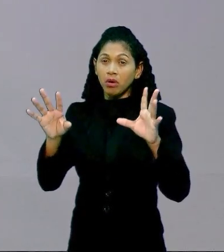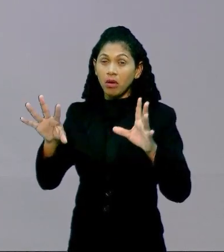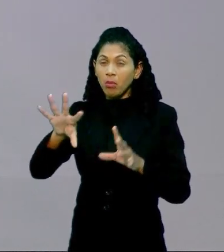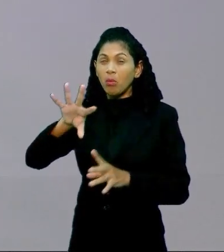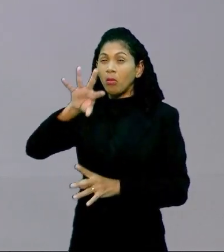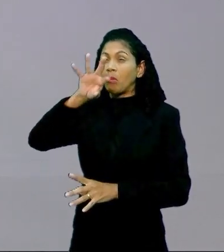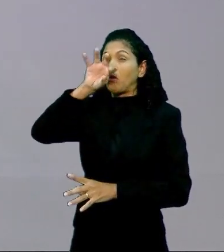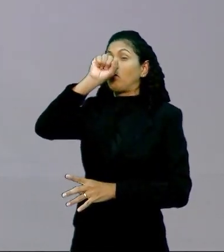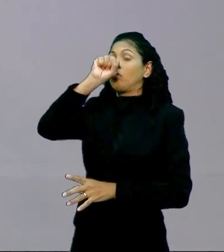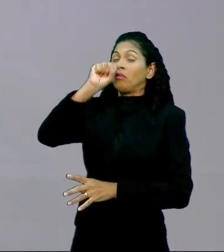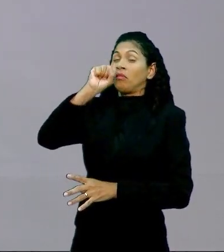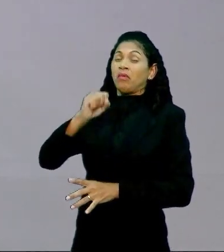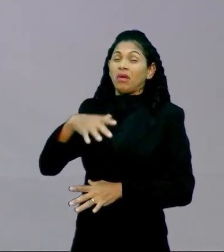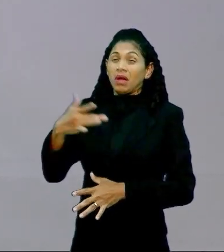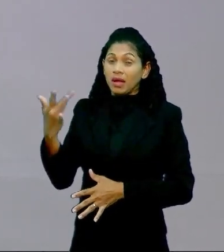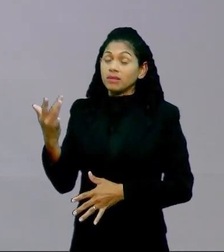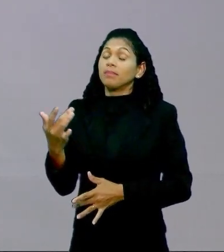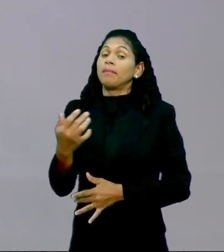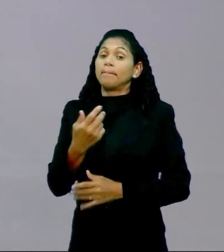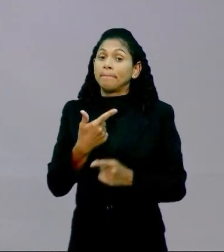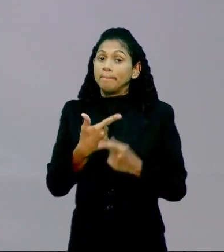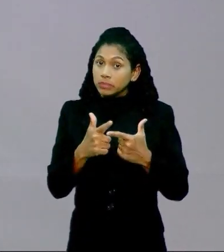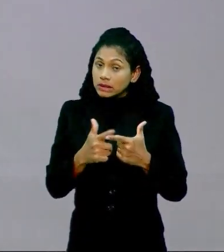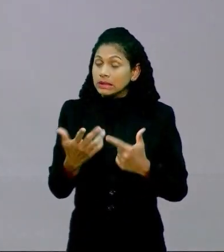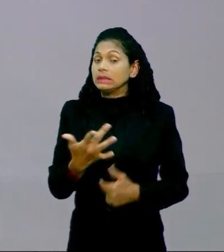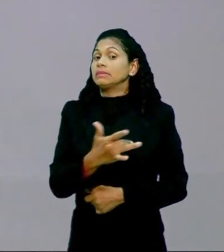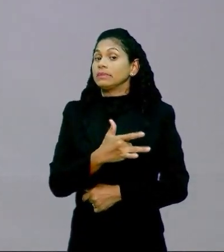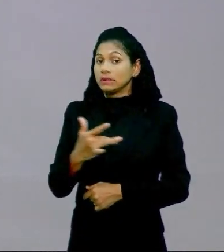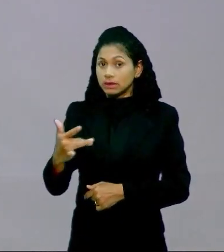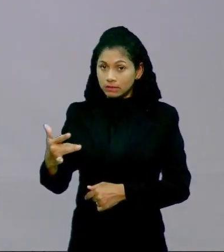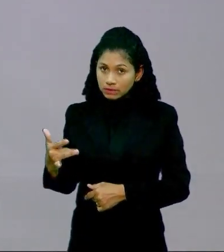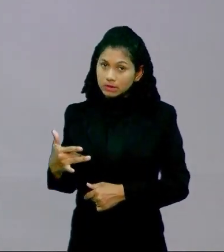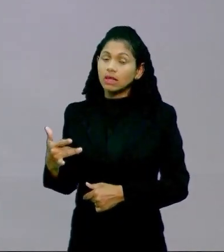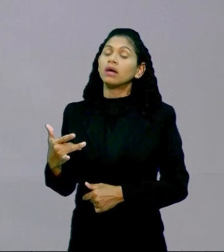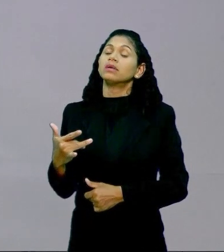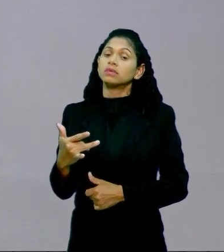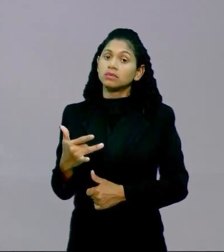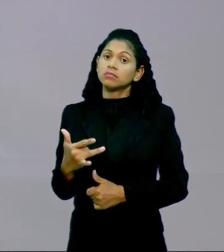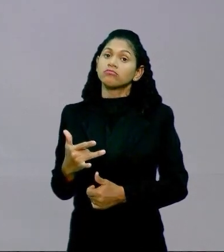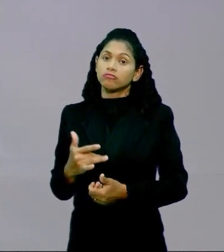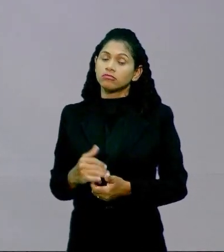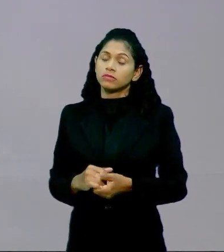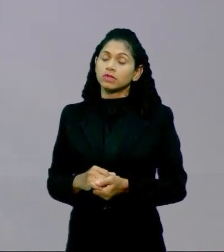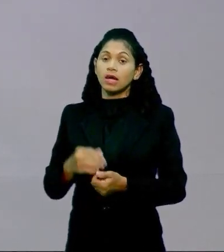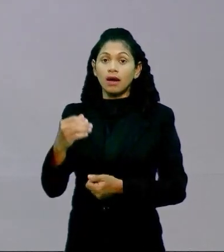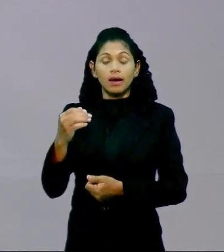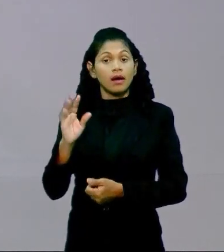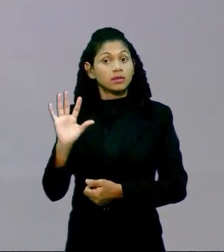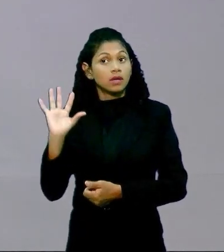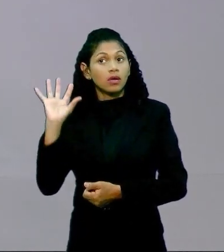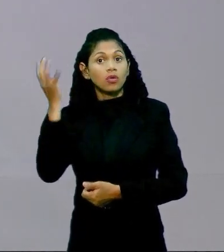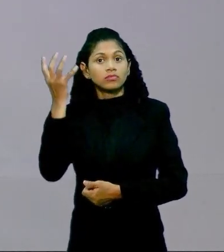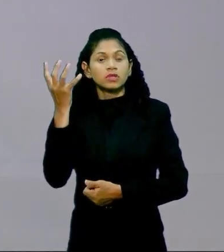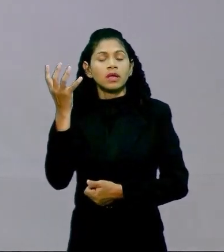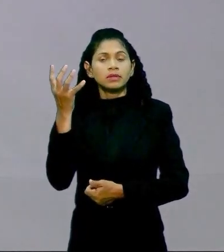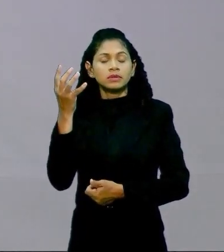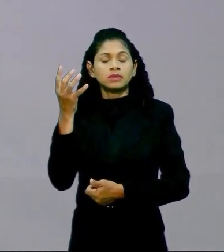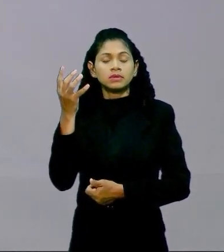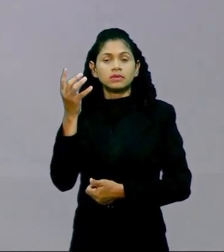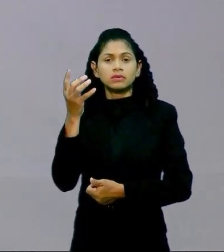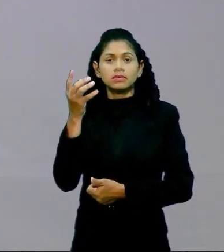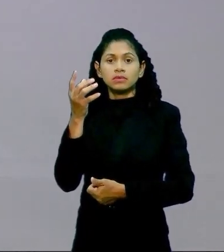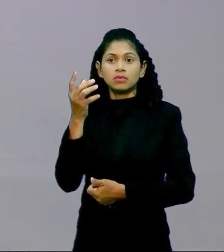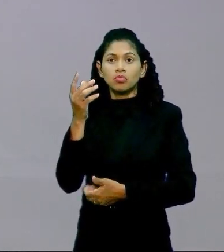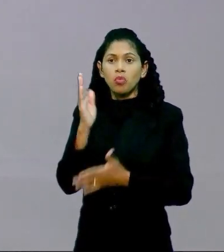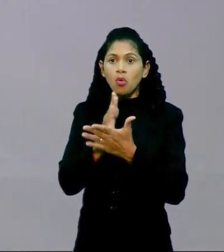as consequências de quem fuma. Isso acontece muito com quem tem familiares em casa que fumam, né? Você acaba, né,